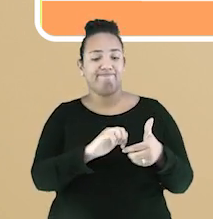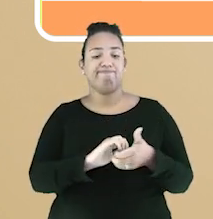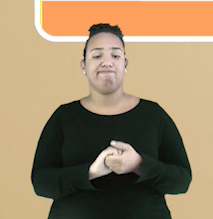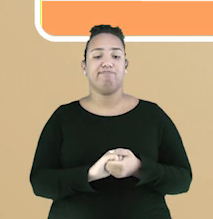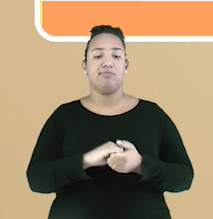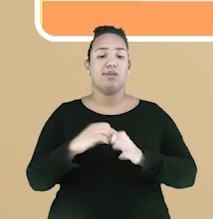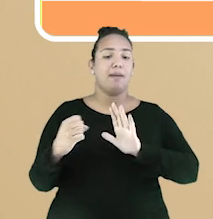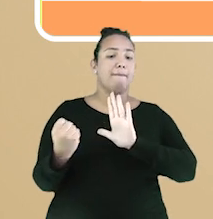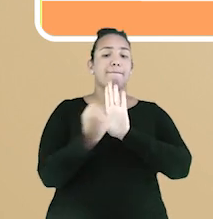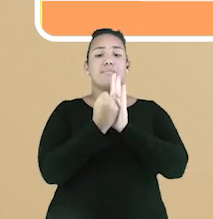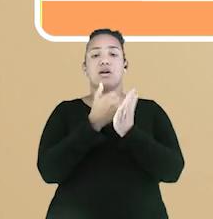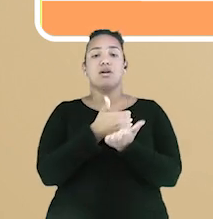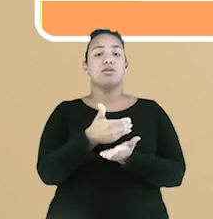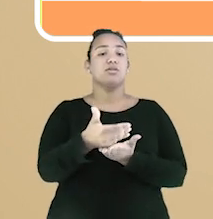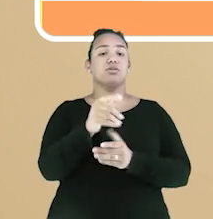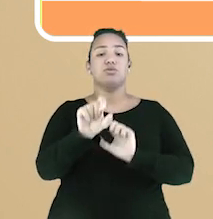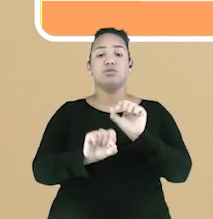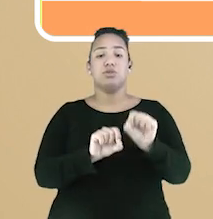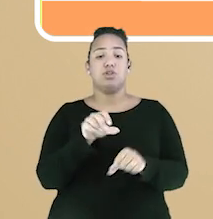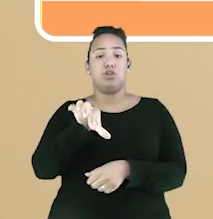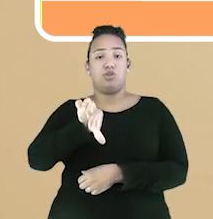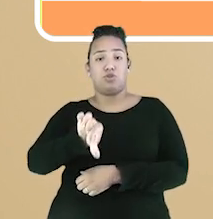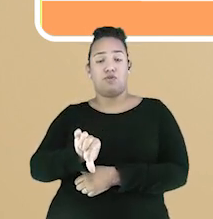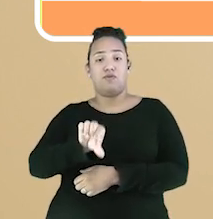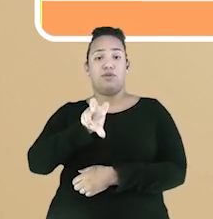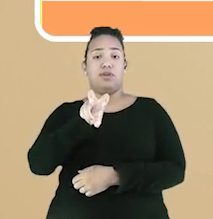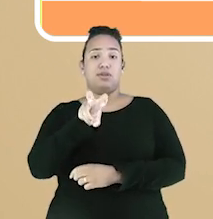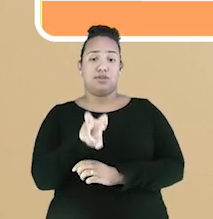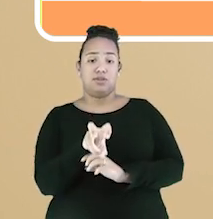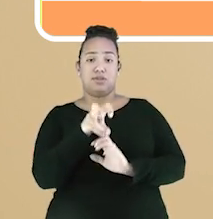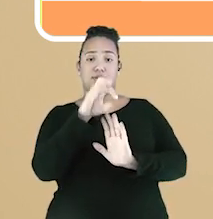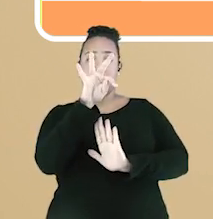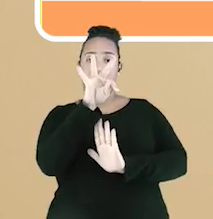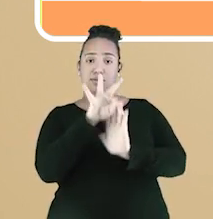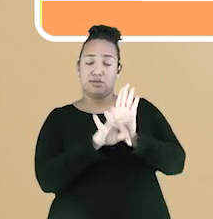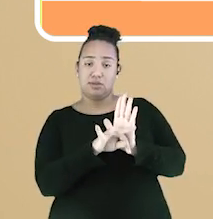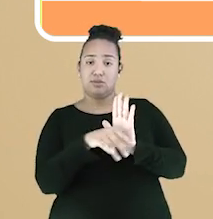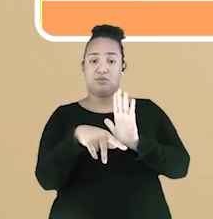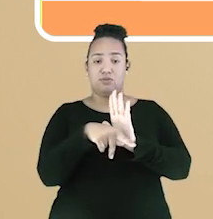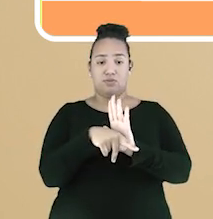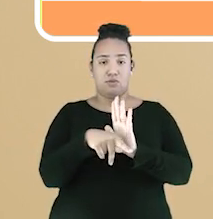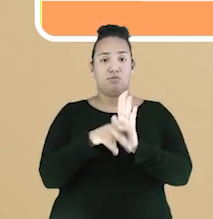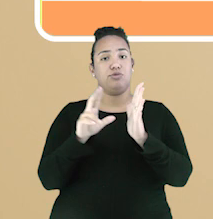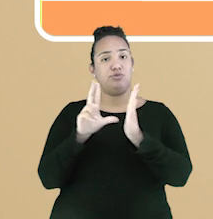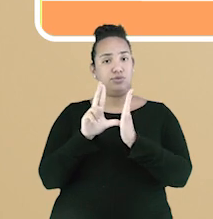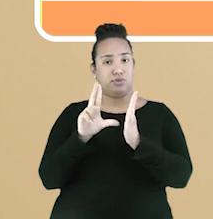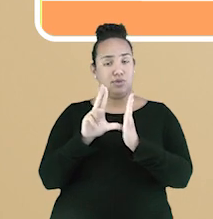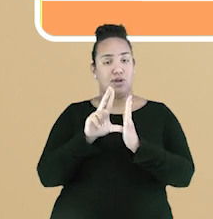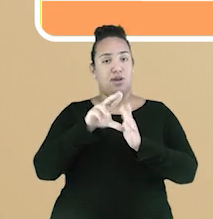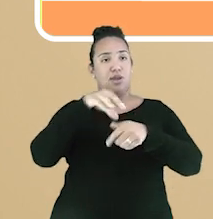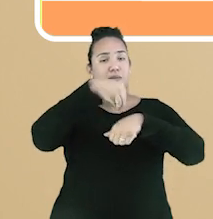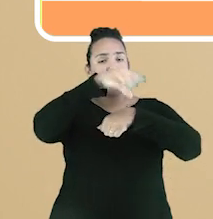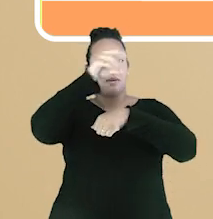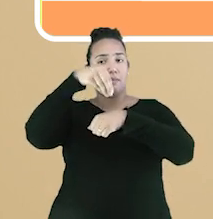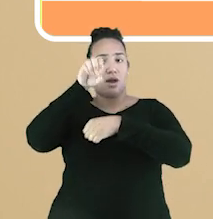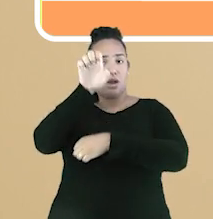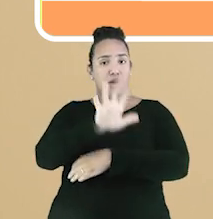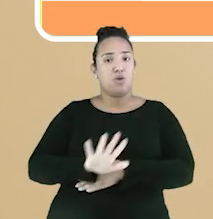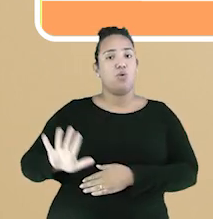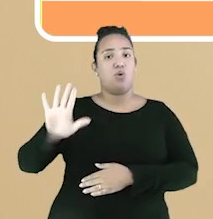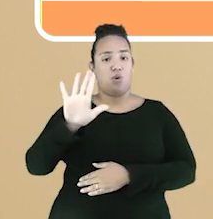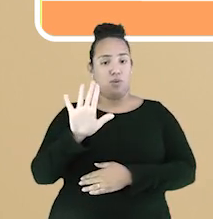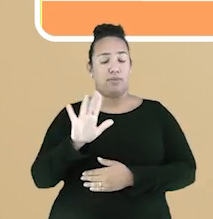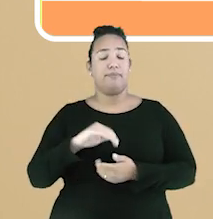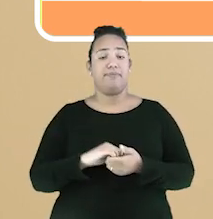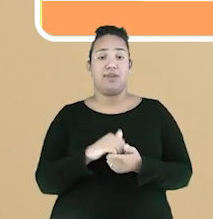inicial desse movimento foram as 95 teses de Lutero, que se espalhou na Europa e na Igreja Católica. E desse movimento surge